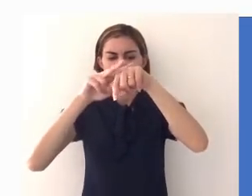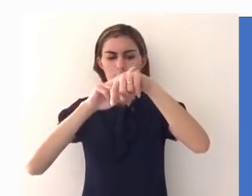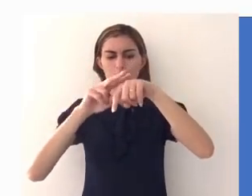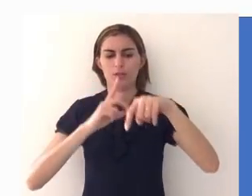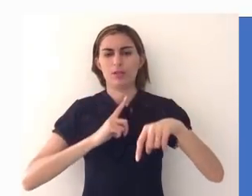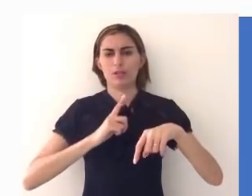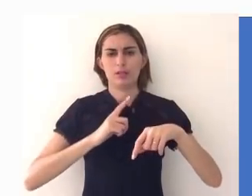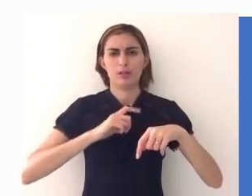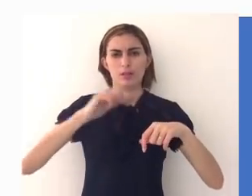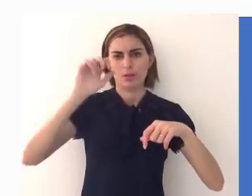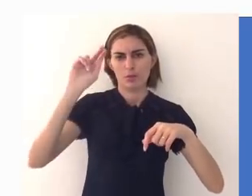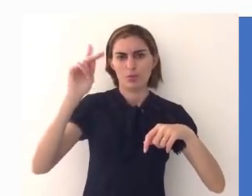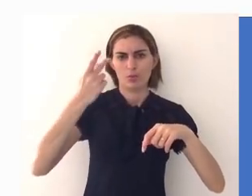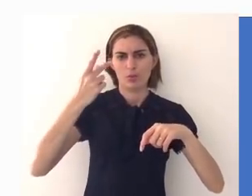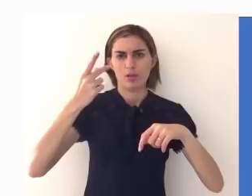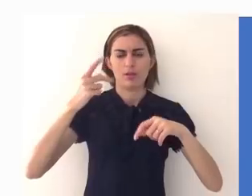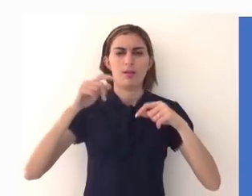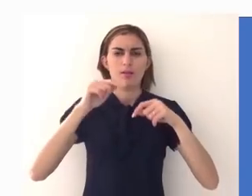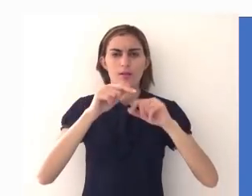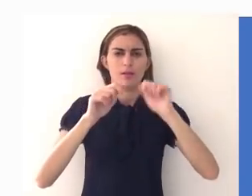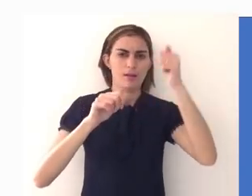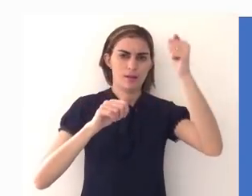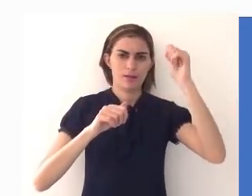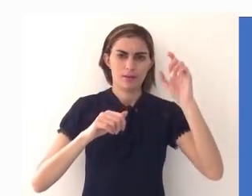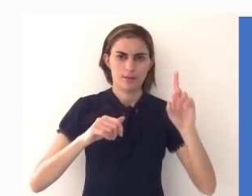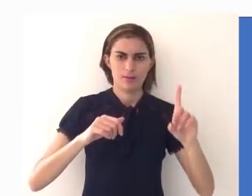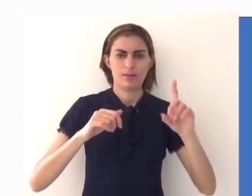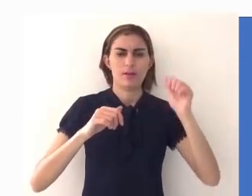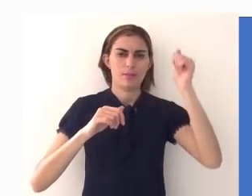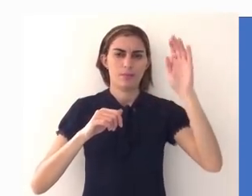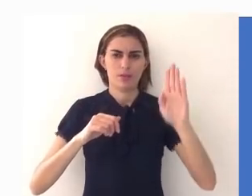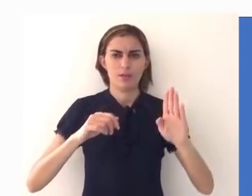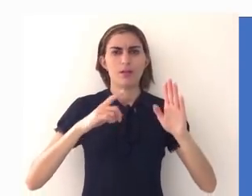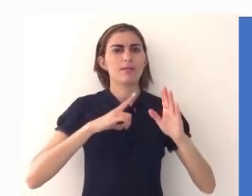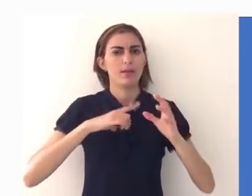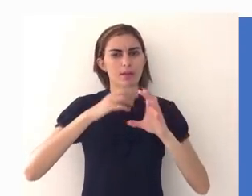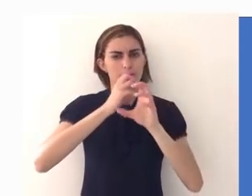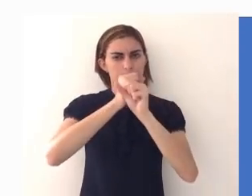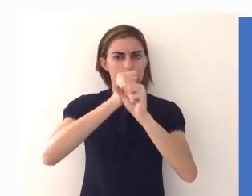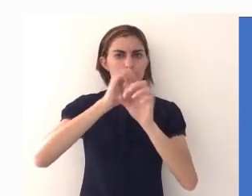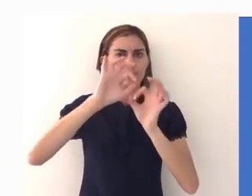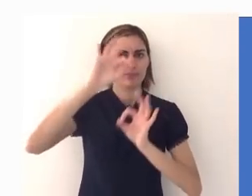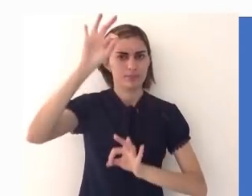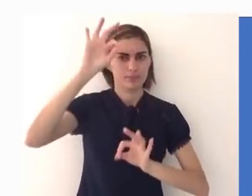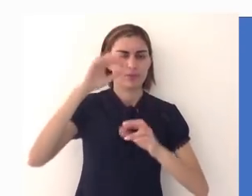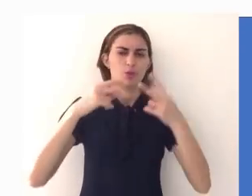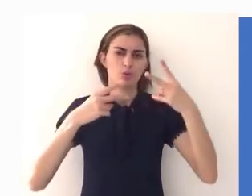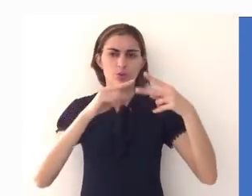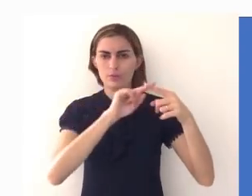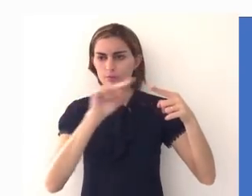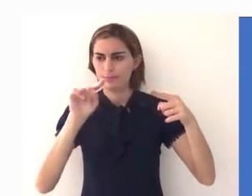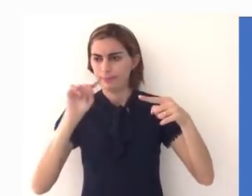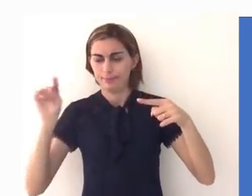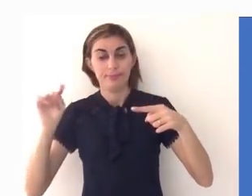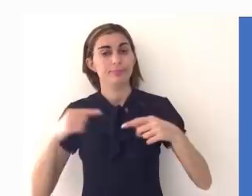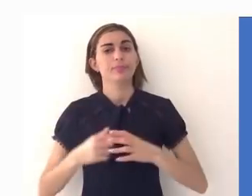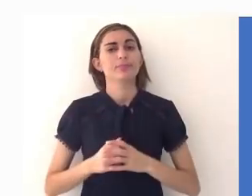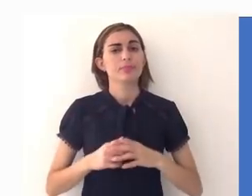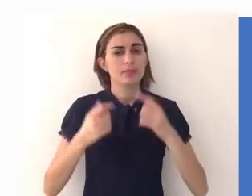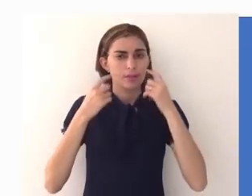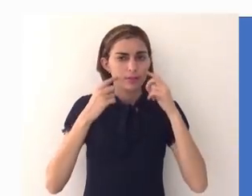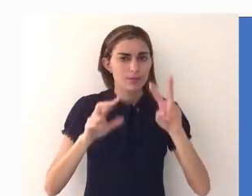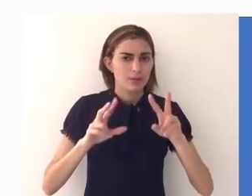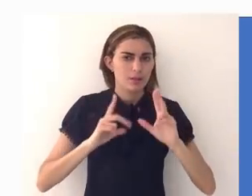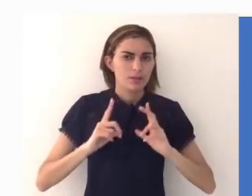gente tem que o lado AB e o lado AD possuem a mesma medida, como você está acompanhando aí, ó, 2 tracinhos e 2 tracinhos.